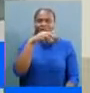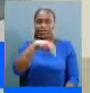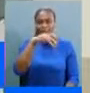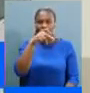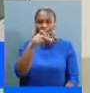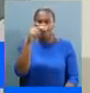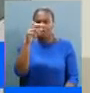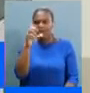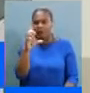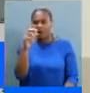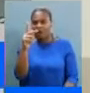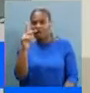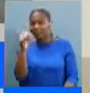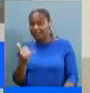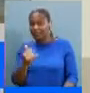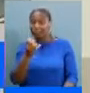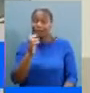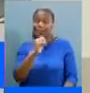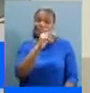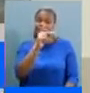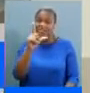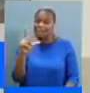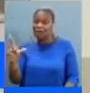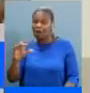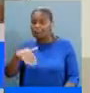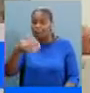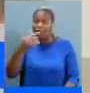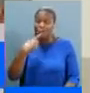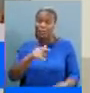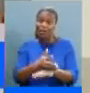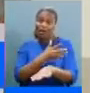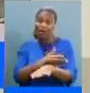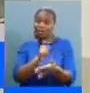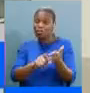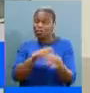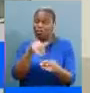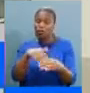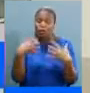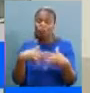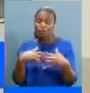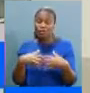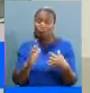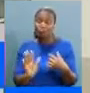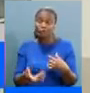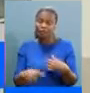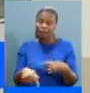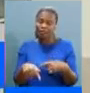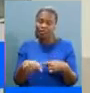Sall na primeira volta, mas depois, em véspera das eleições, havia dúvidas